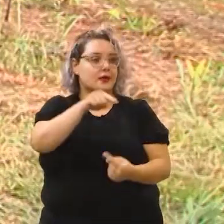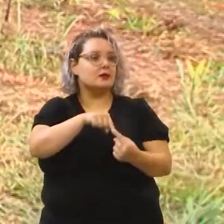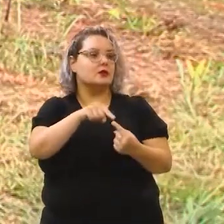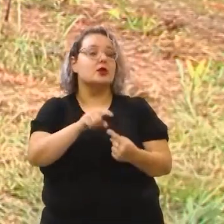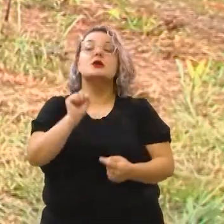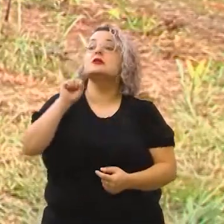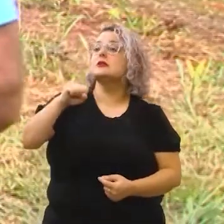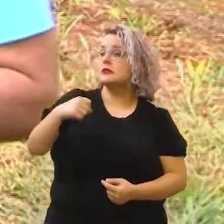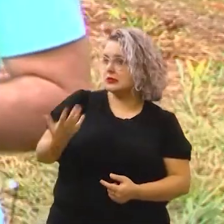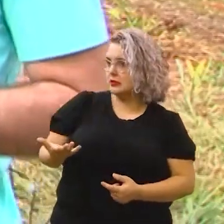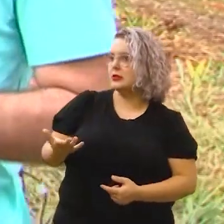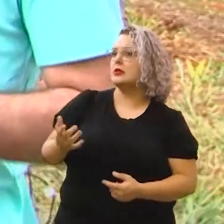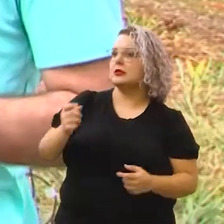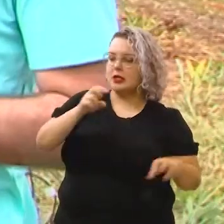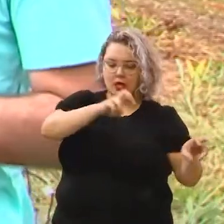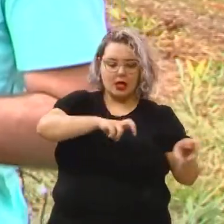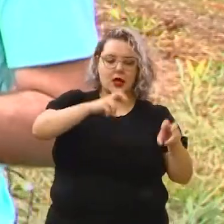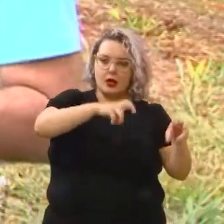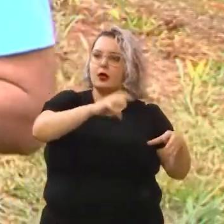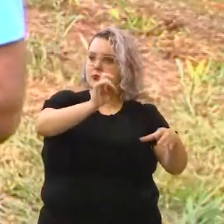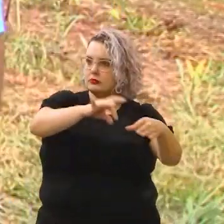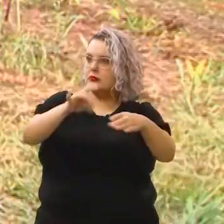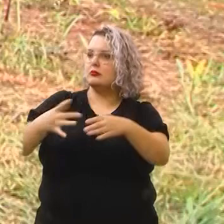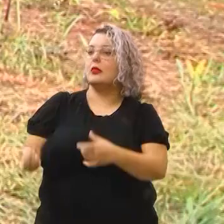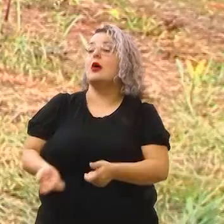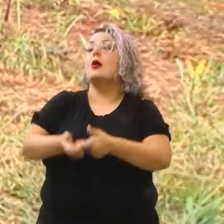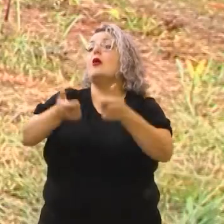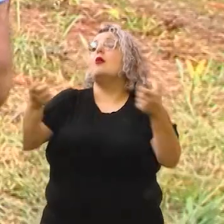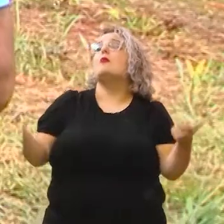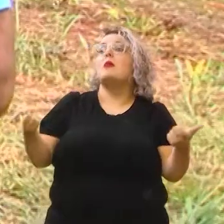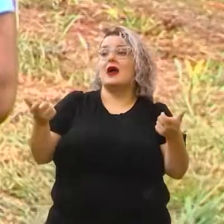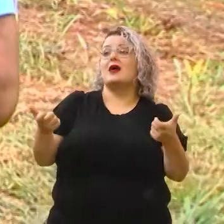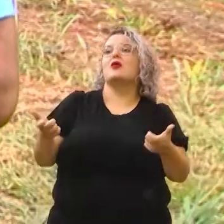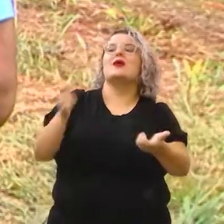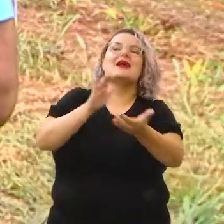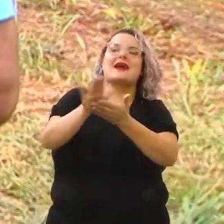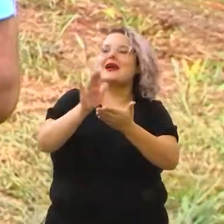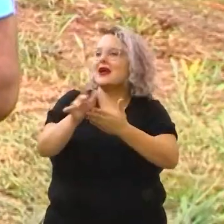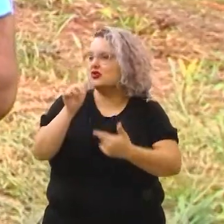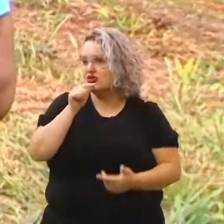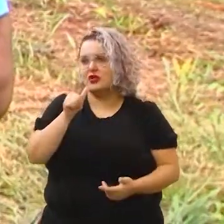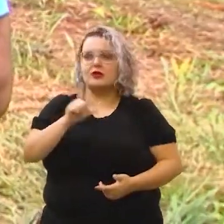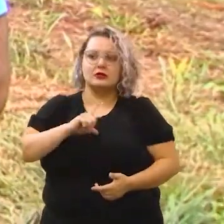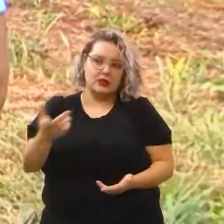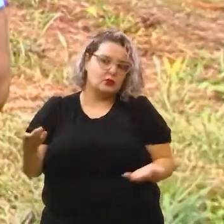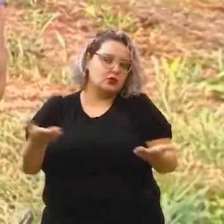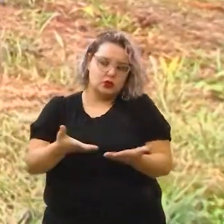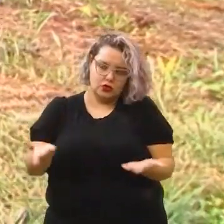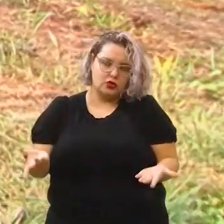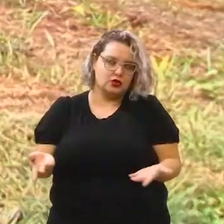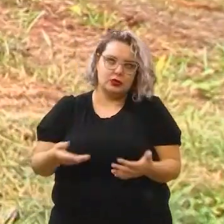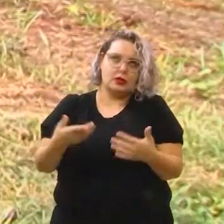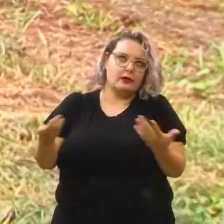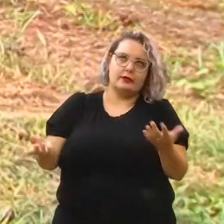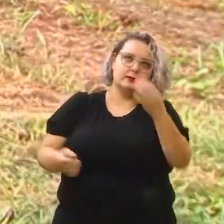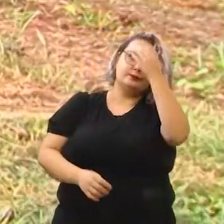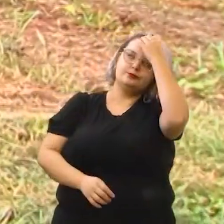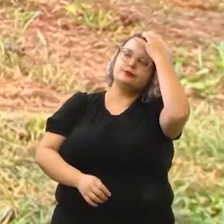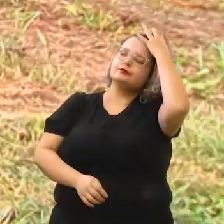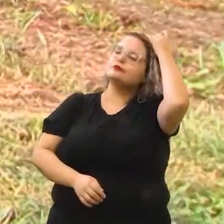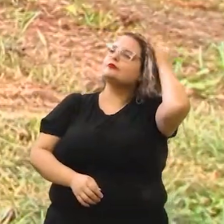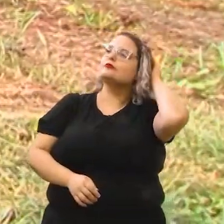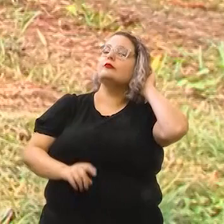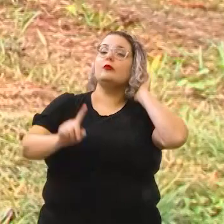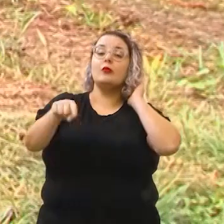na agricultura, porque a agricultura é o maior consumidor de água que a gente tem, né, enfim. E